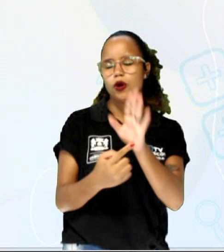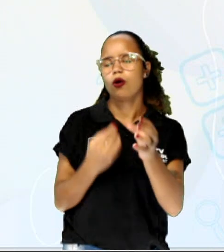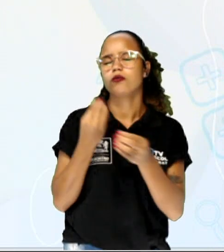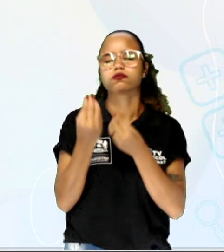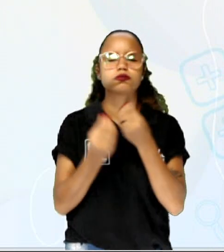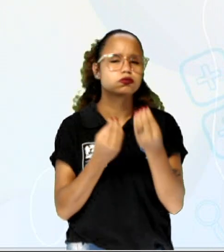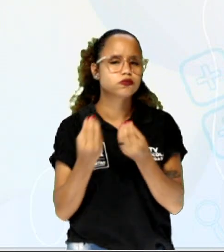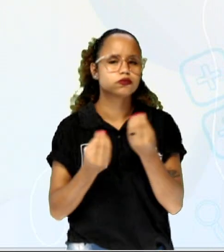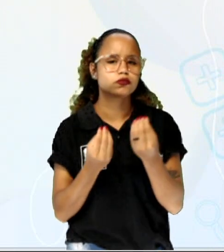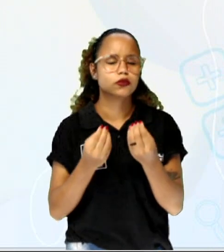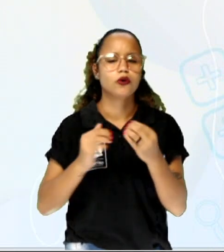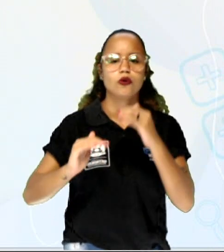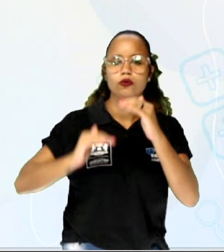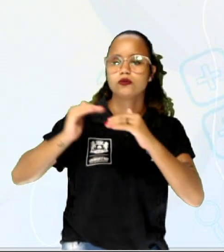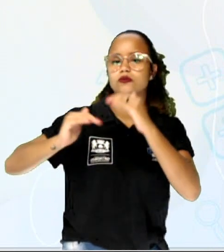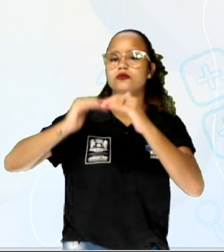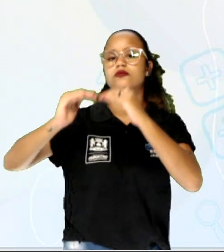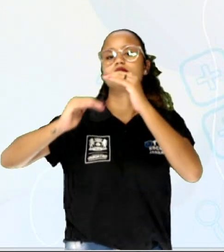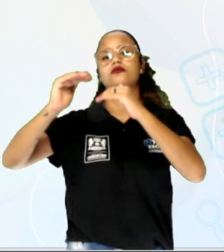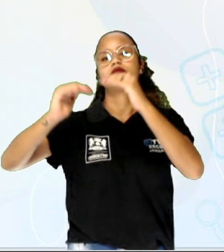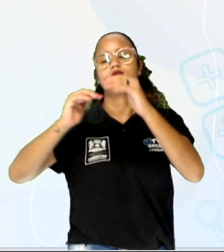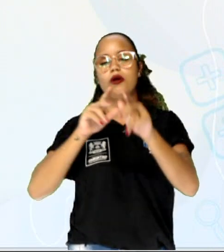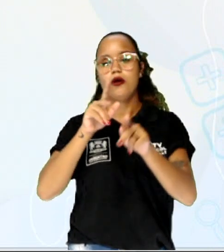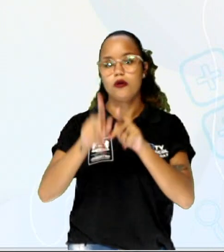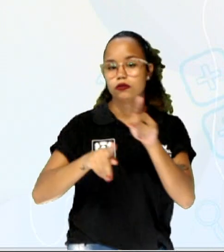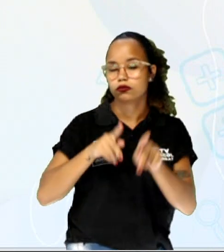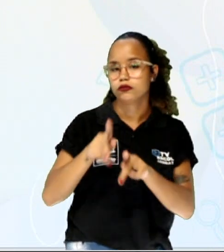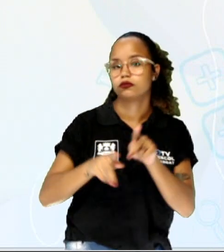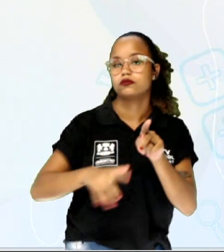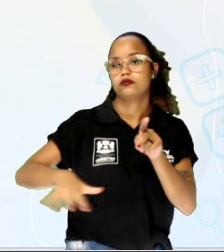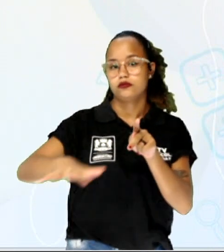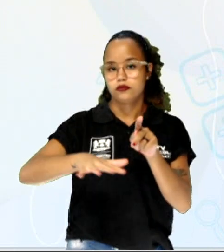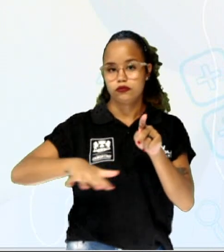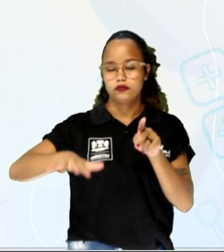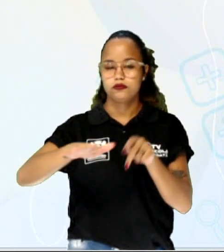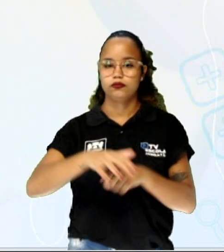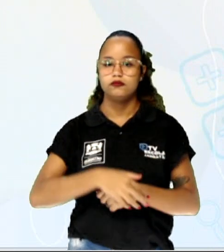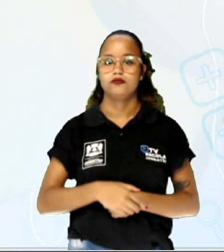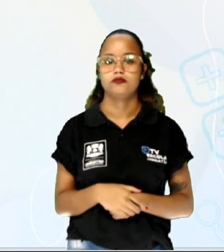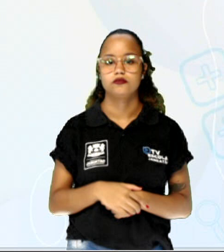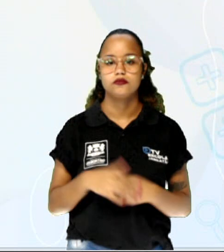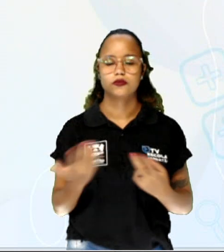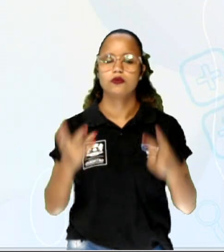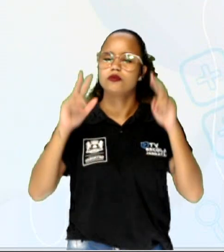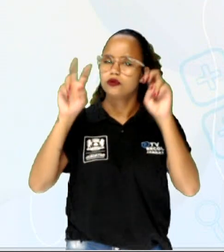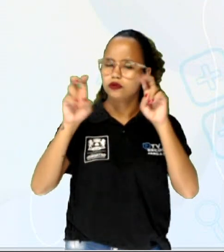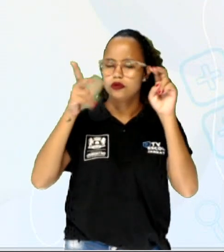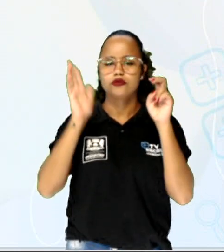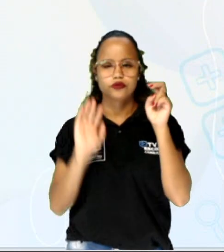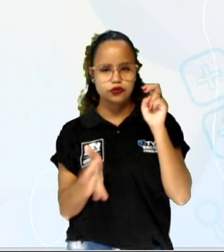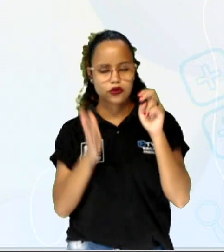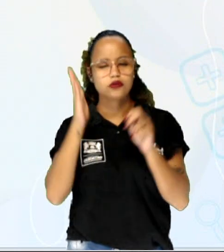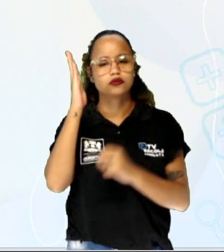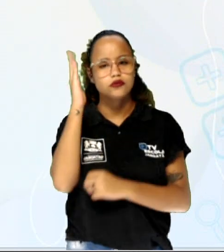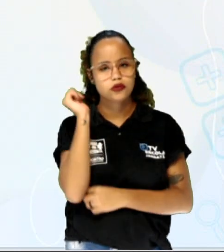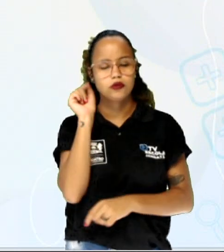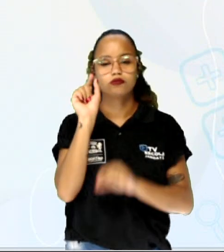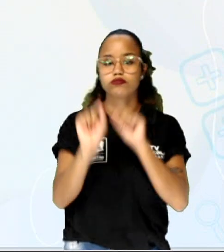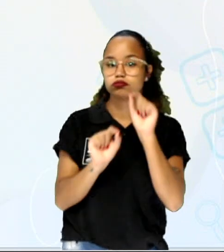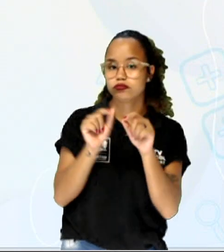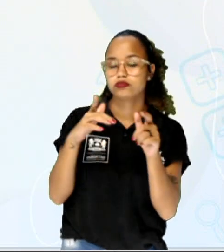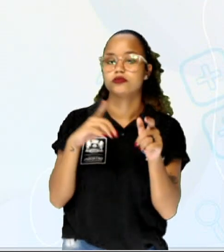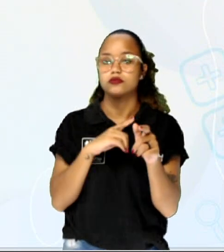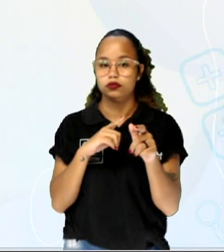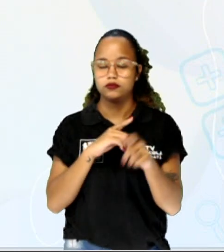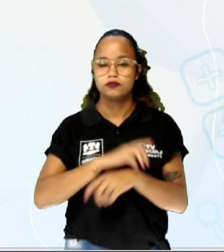é que foi o crescimento da população de uma determinada região. Então, pelo título, a gente já sabe com o que a gente está lidando,